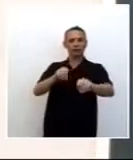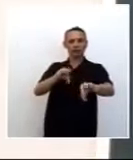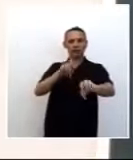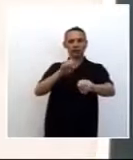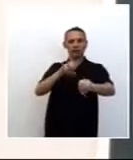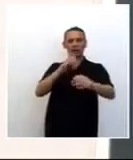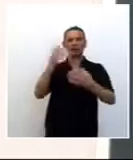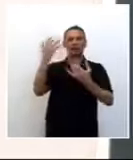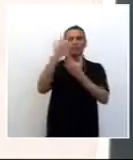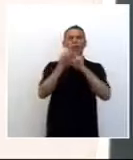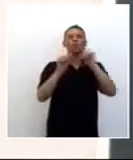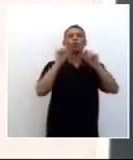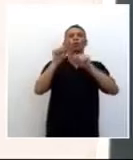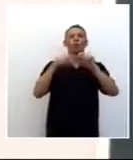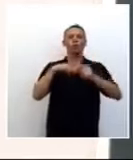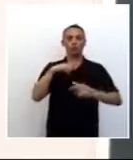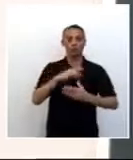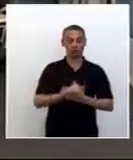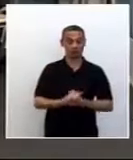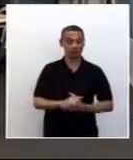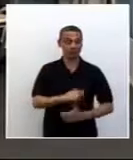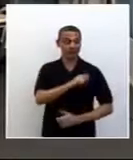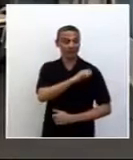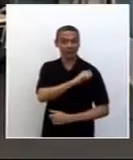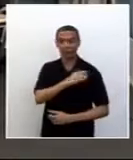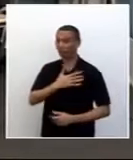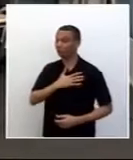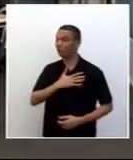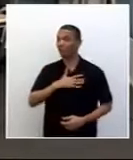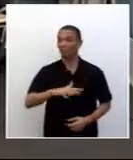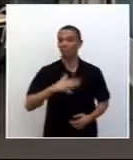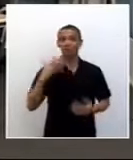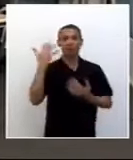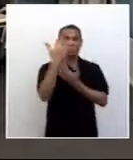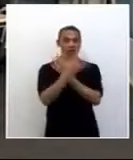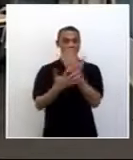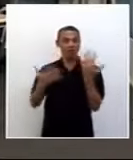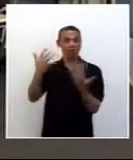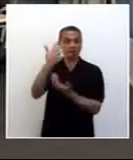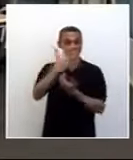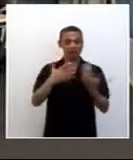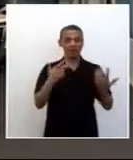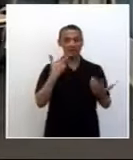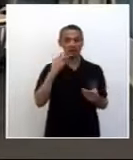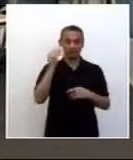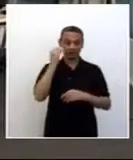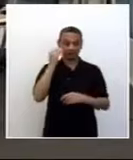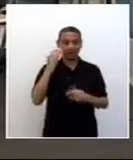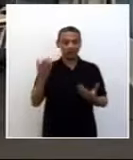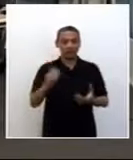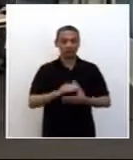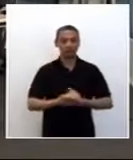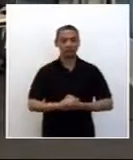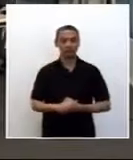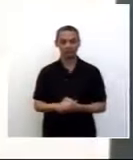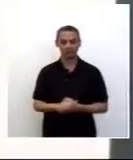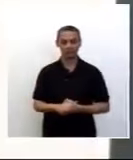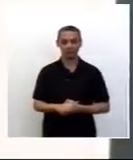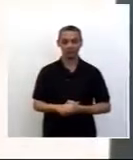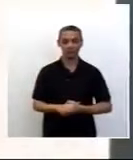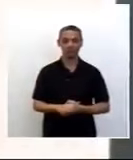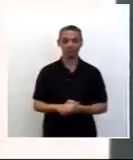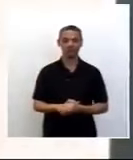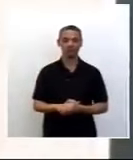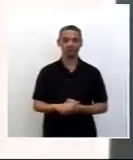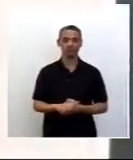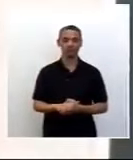jingle que eu canto para os meus alunos Eles não gostam muito que eu canto que ele disse que eu canto muito mal mas eu vou tentar tá eu canto assim para ele